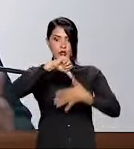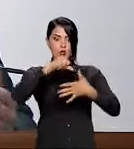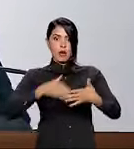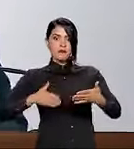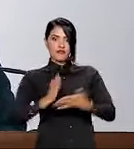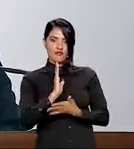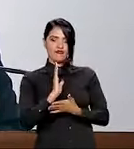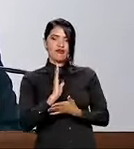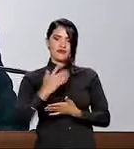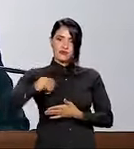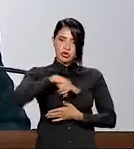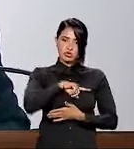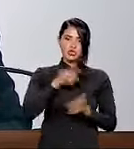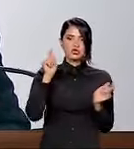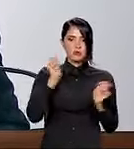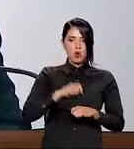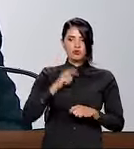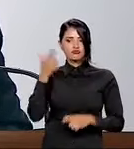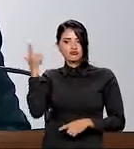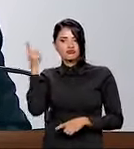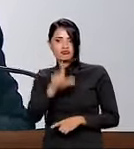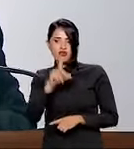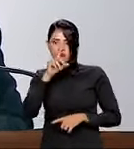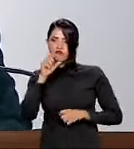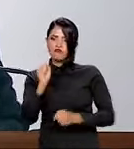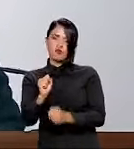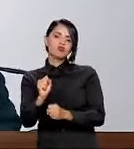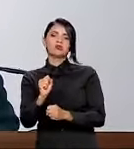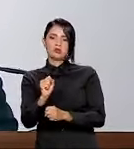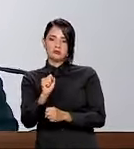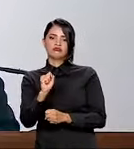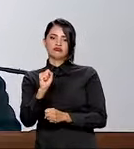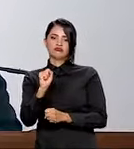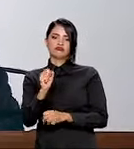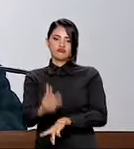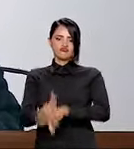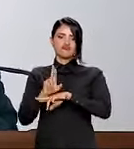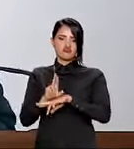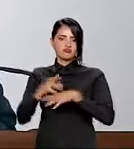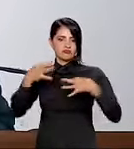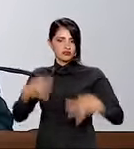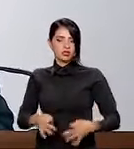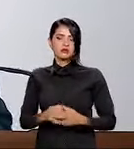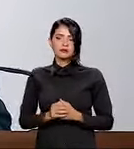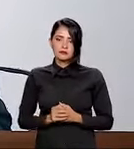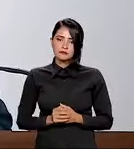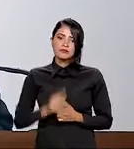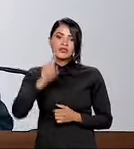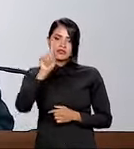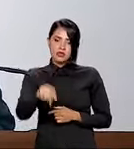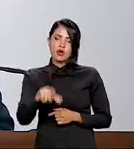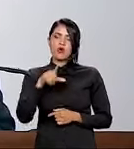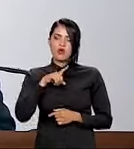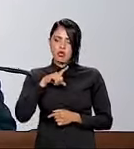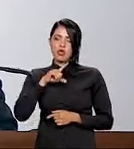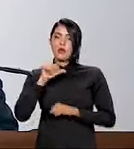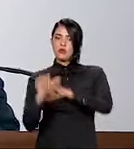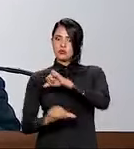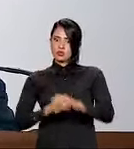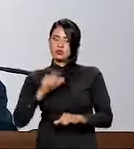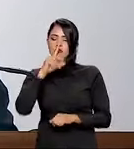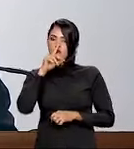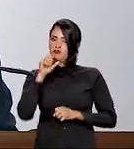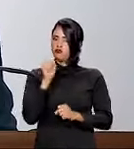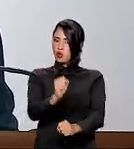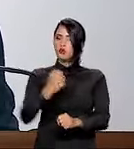América do Sul para que a gente possa ganhar força e credibilidade. Ou seja, é uma mudança muito forte